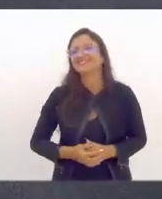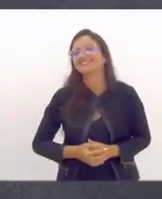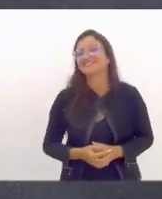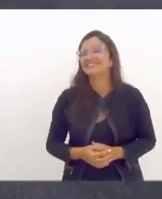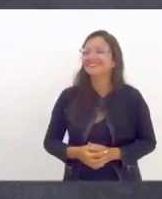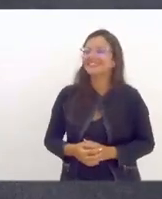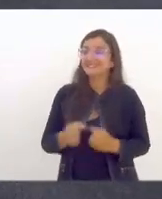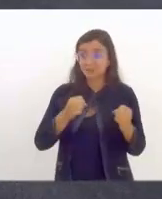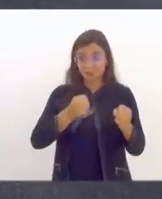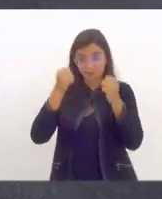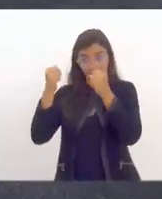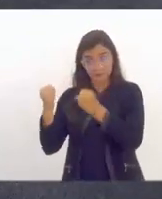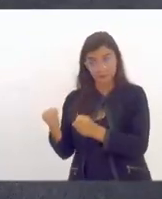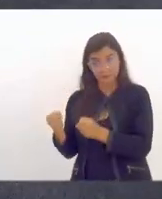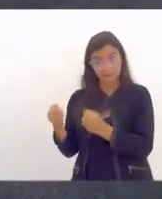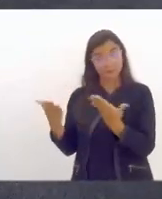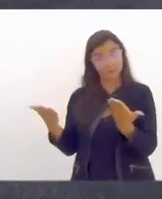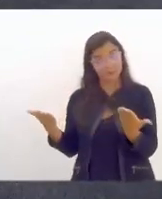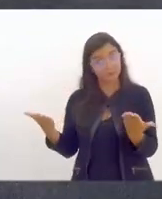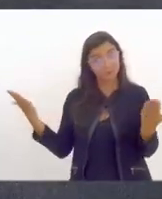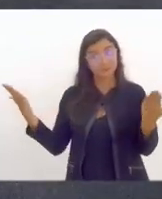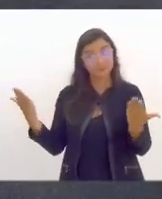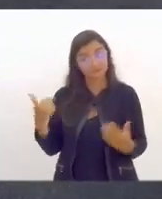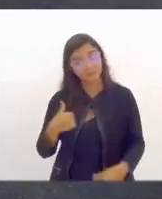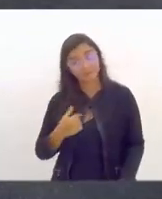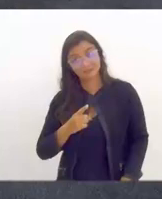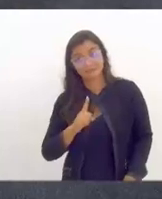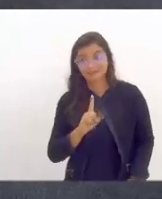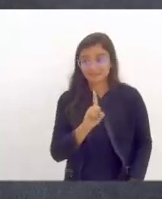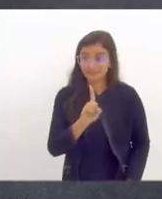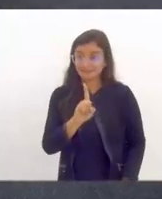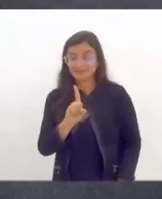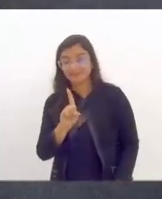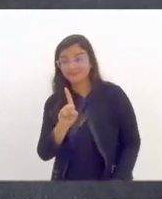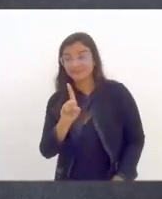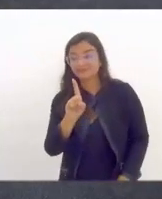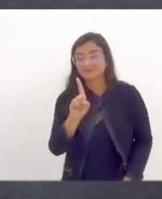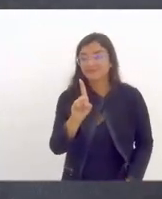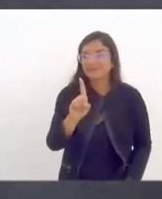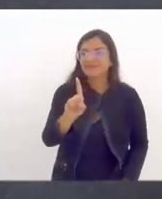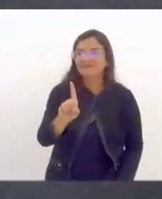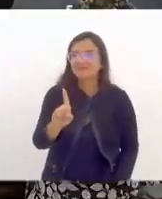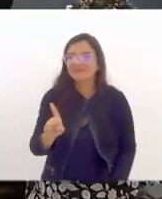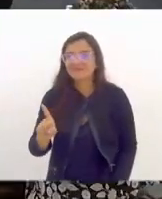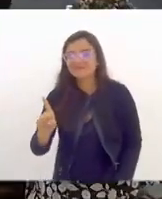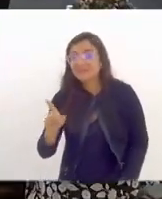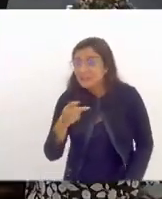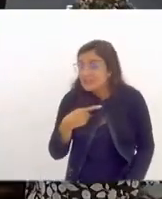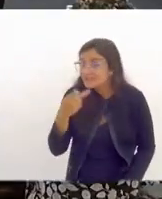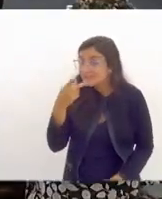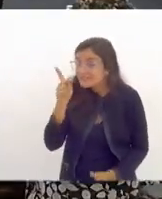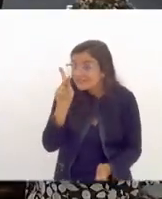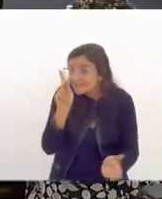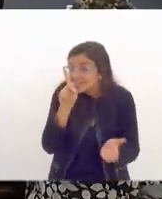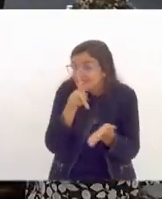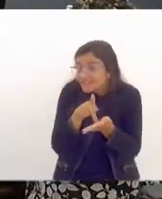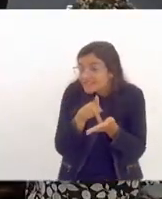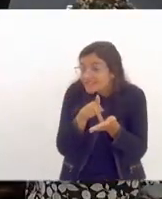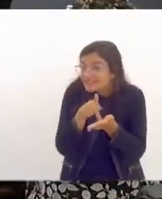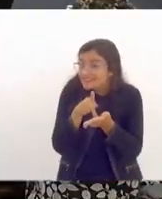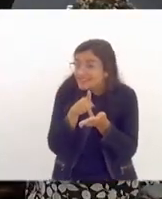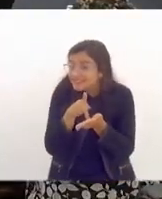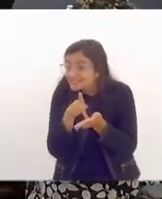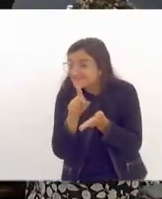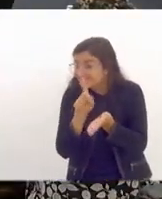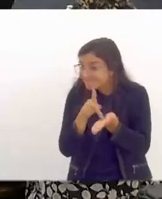alô autoridade vou chegando de mansinho e contar uma verdade dentro